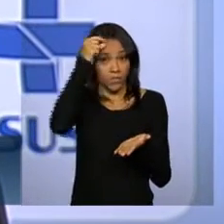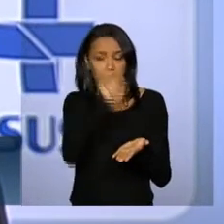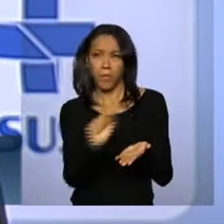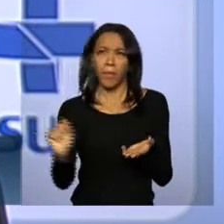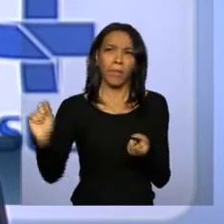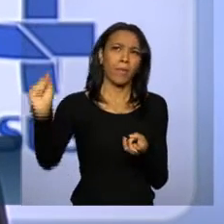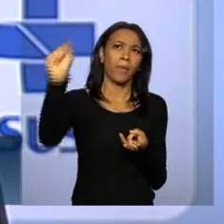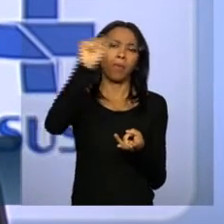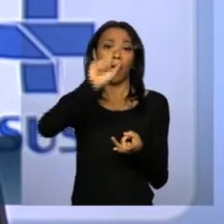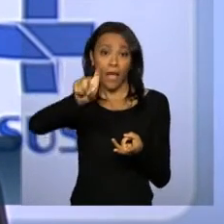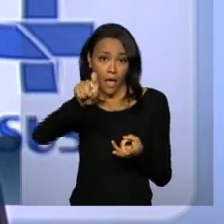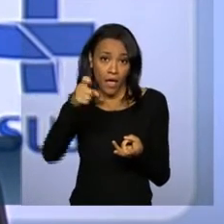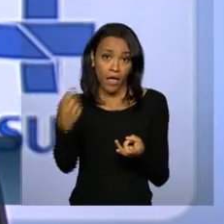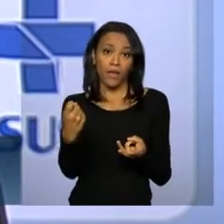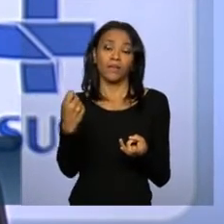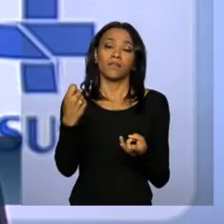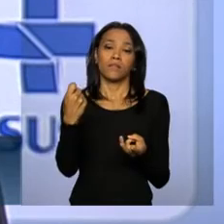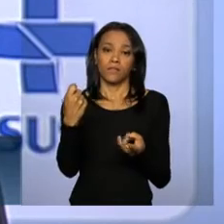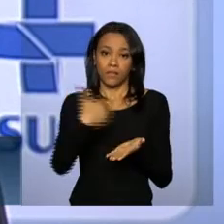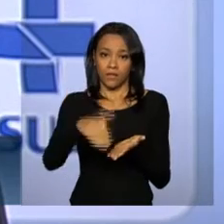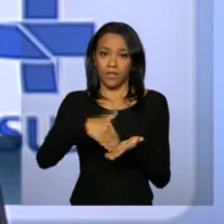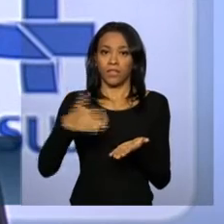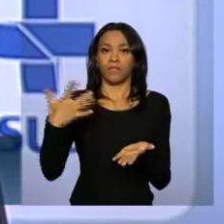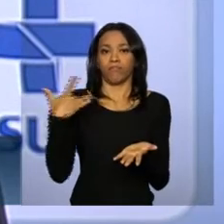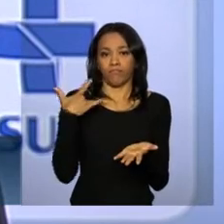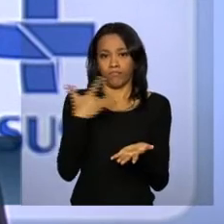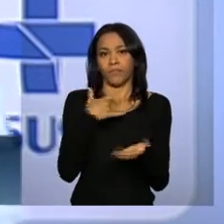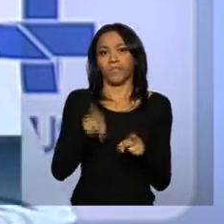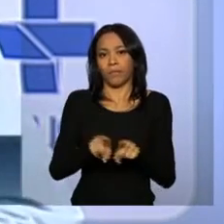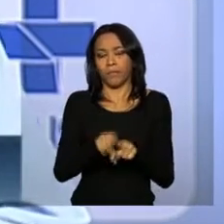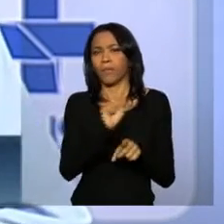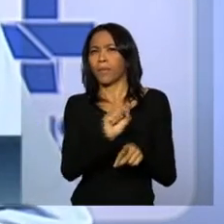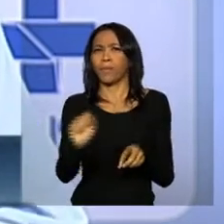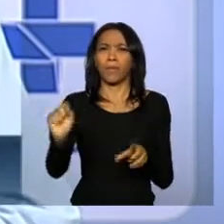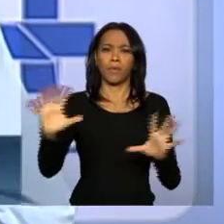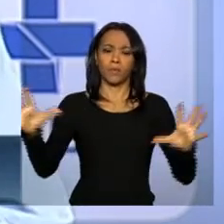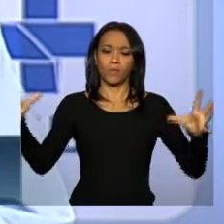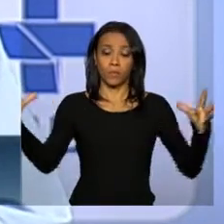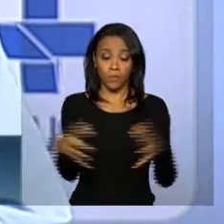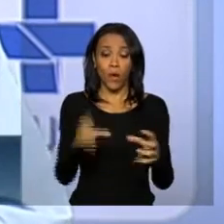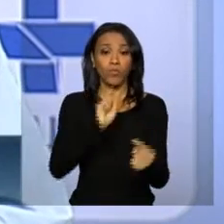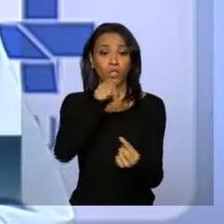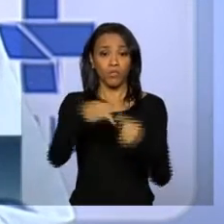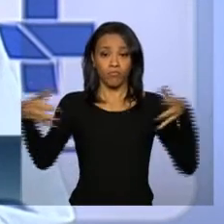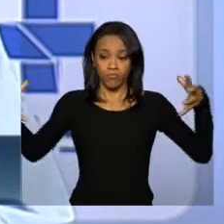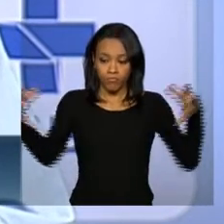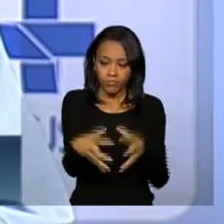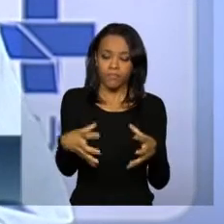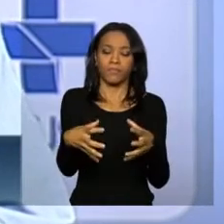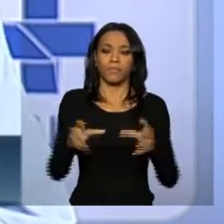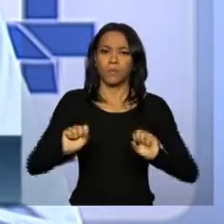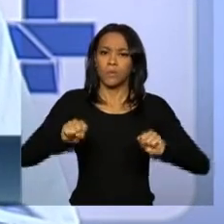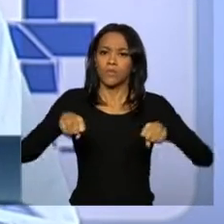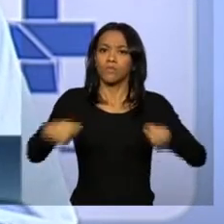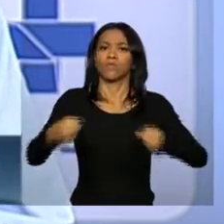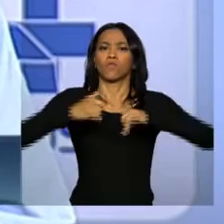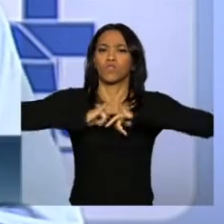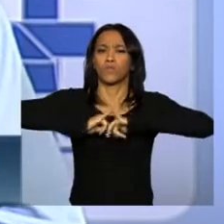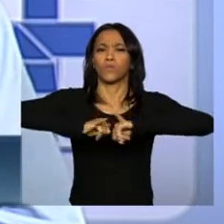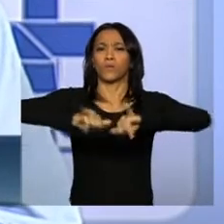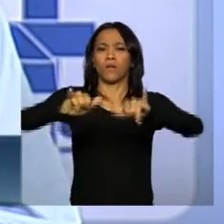e secretarias estaduais de saúde, de forma a gerar um esforço concentrado e um